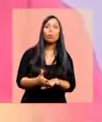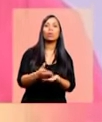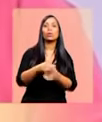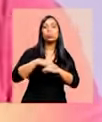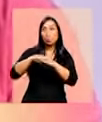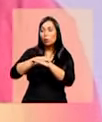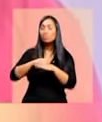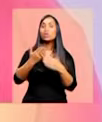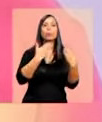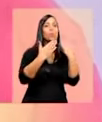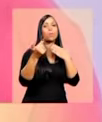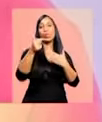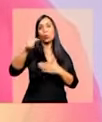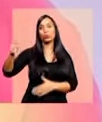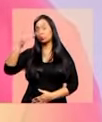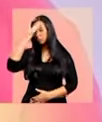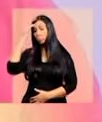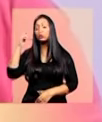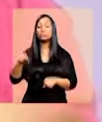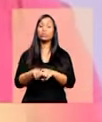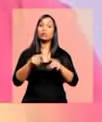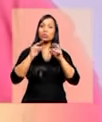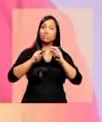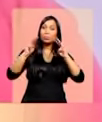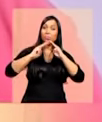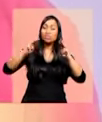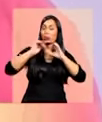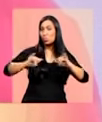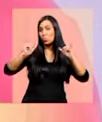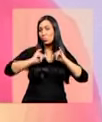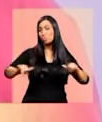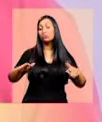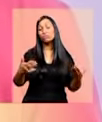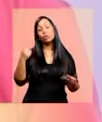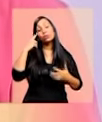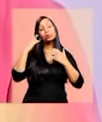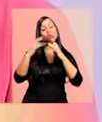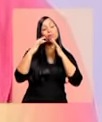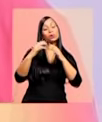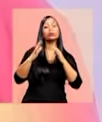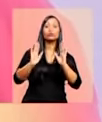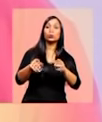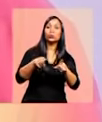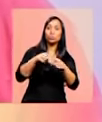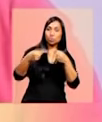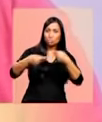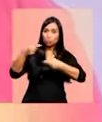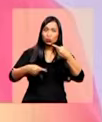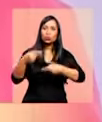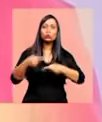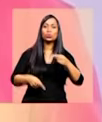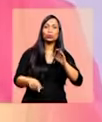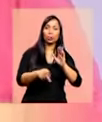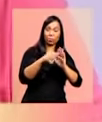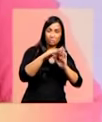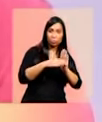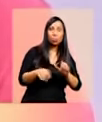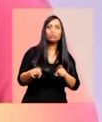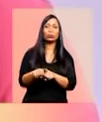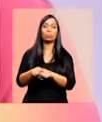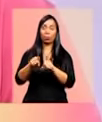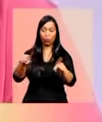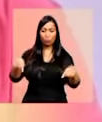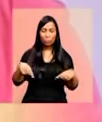partir de agora para conversar com muitas outras pessoas e levar essa mensagem adiante, né? Então essas reflexões que foram discutidas tanto no programa quanto